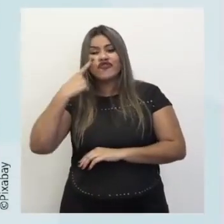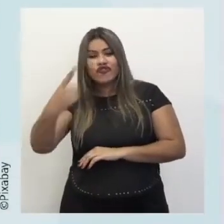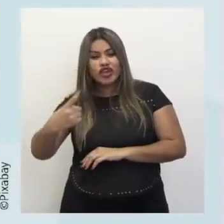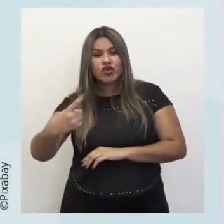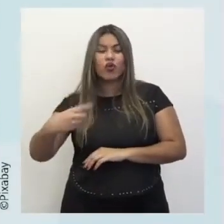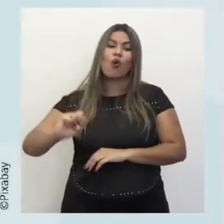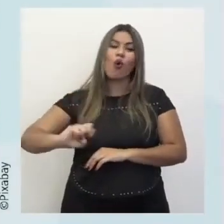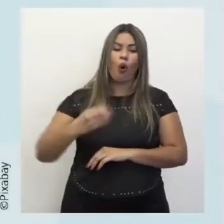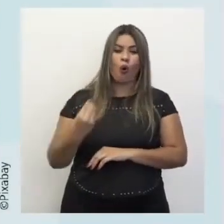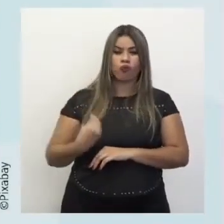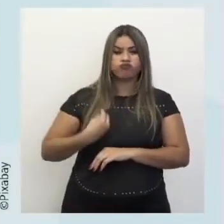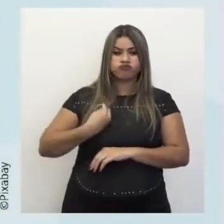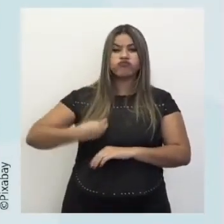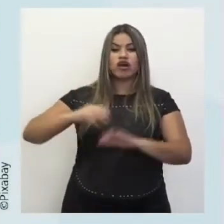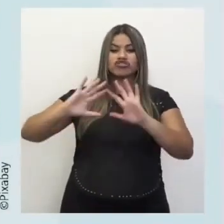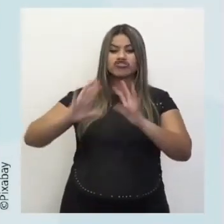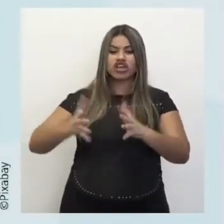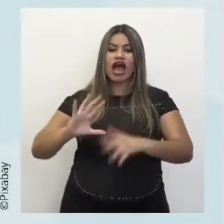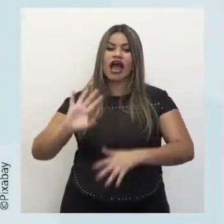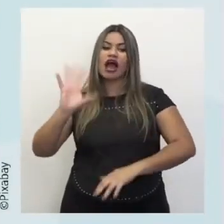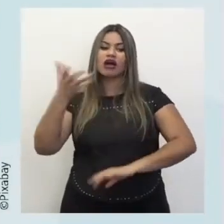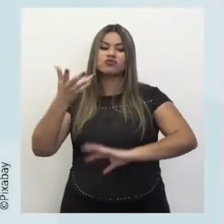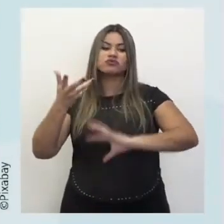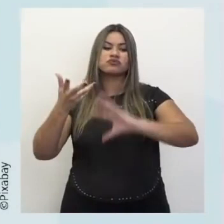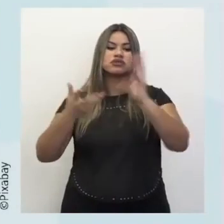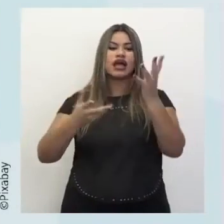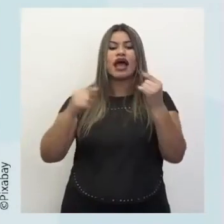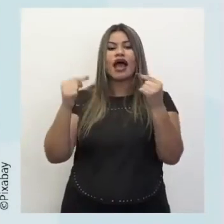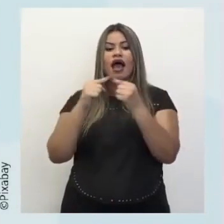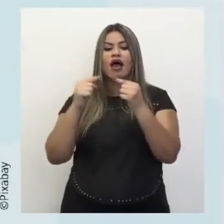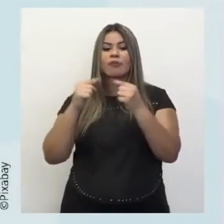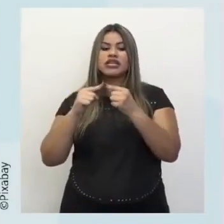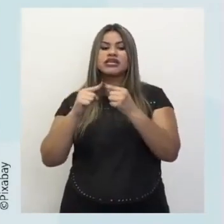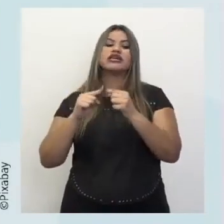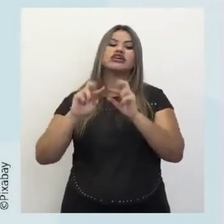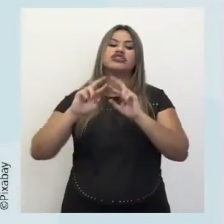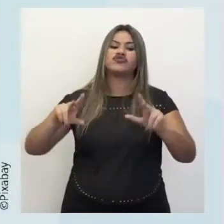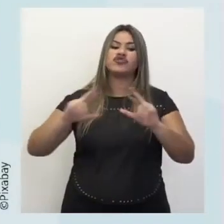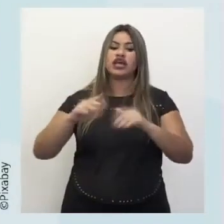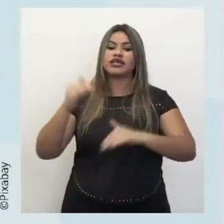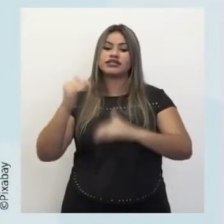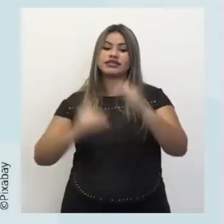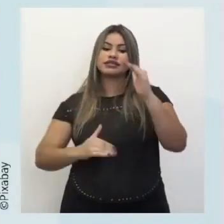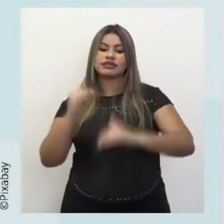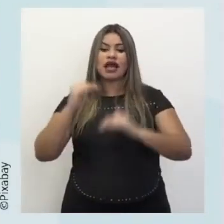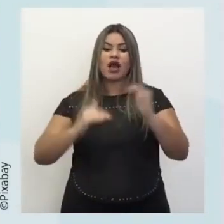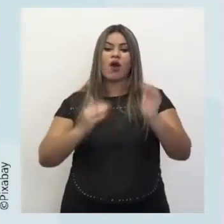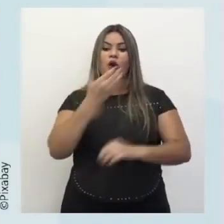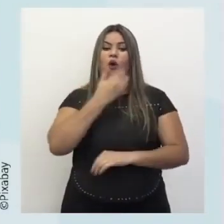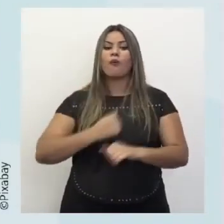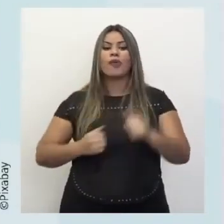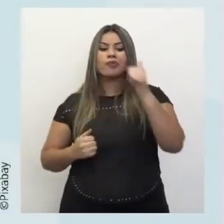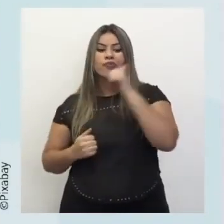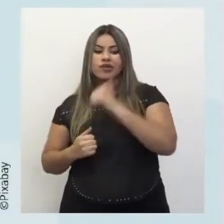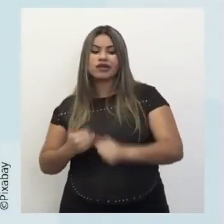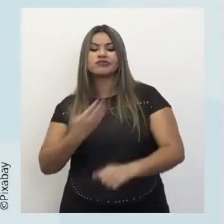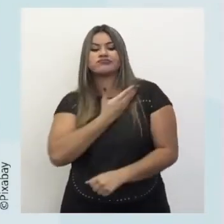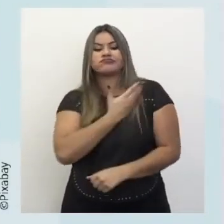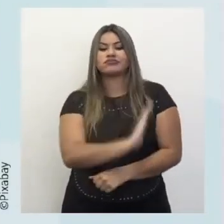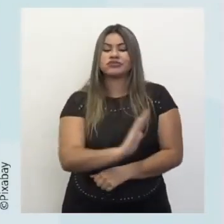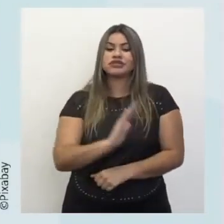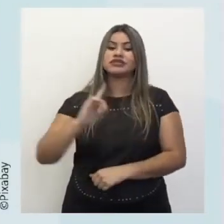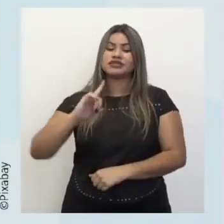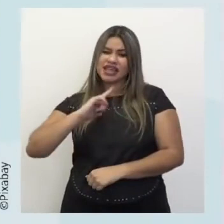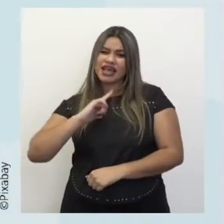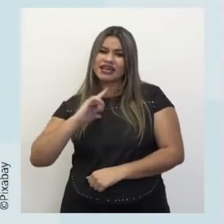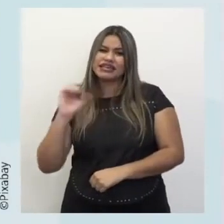vivenciou situações nas quais as diferenças e desigualdades entre homens e mulheres levaram a ações discriminatórias?